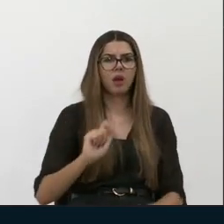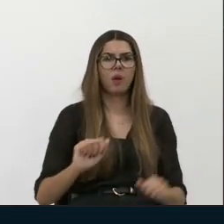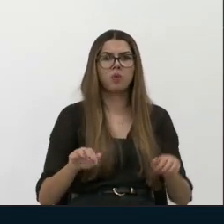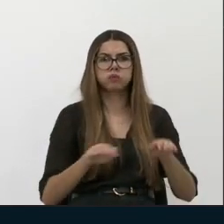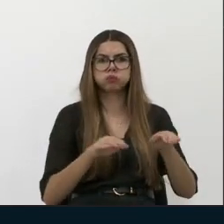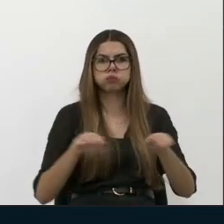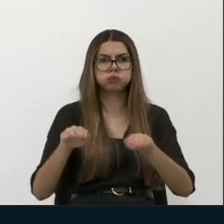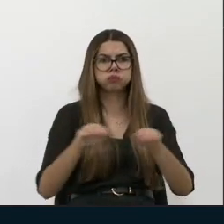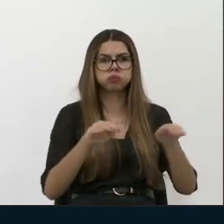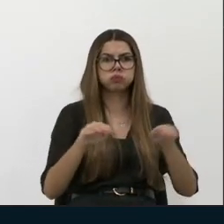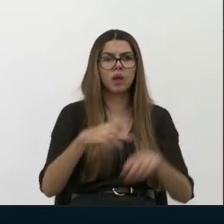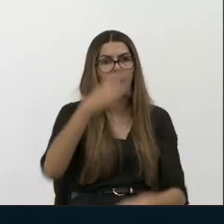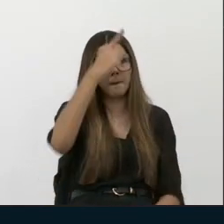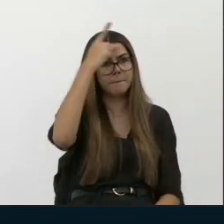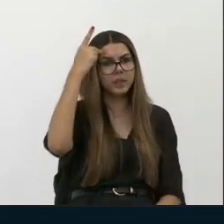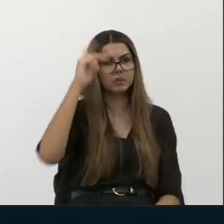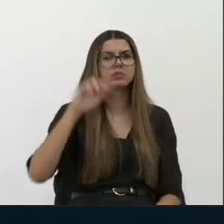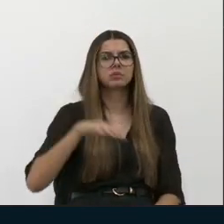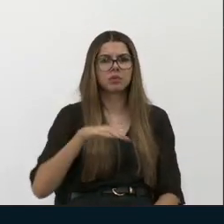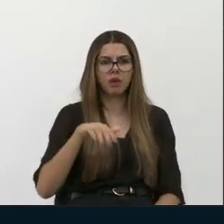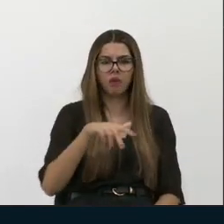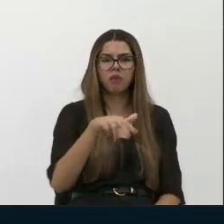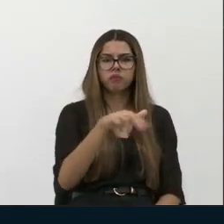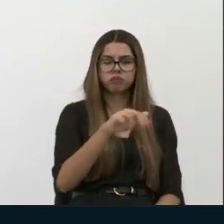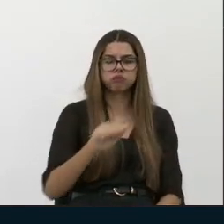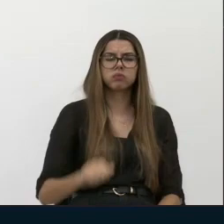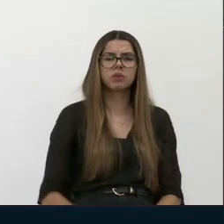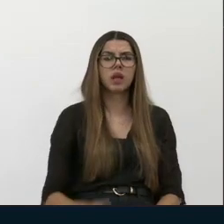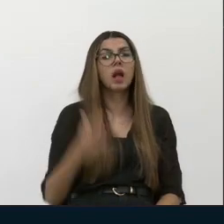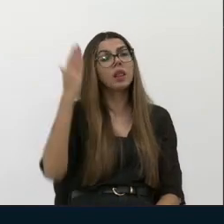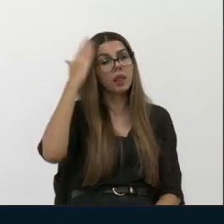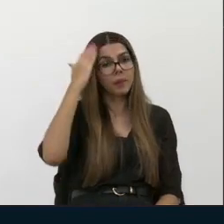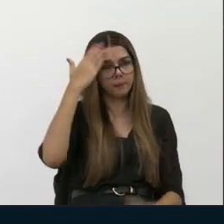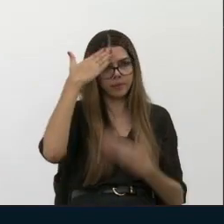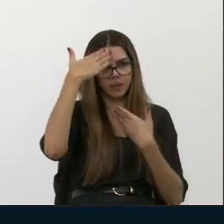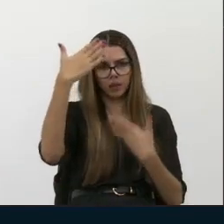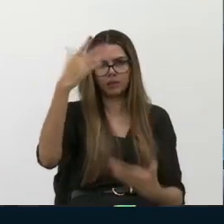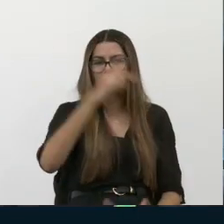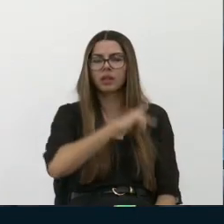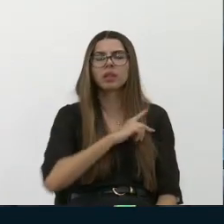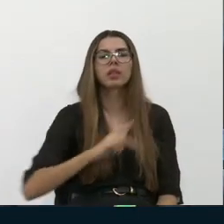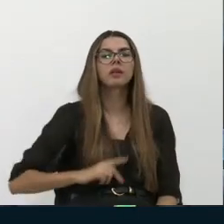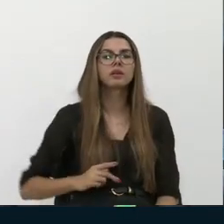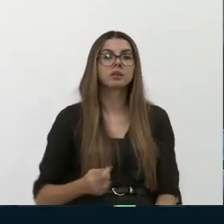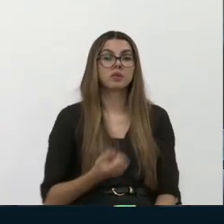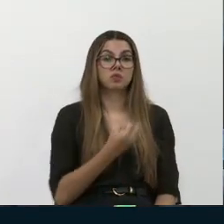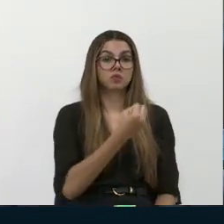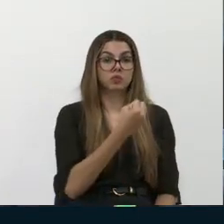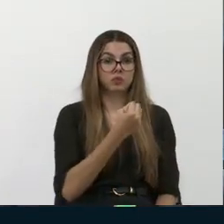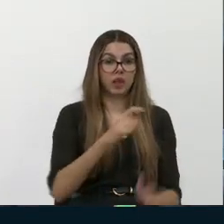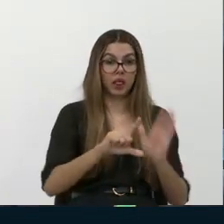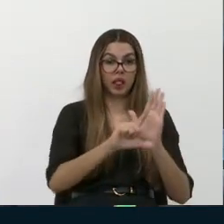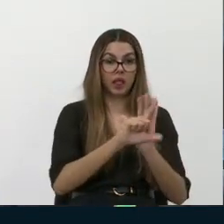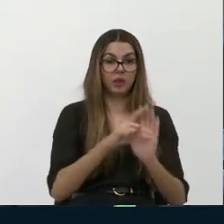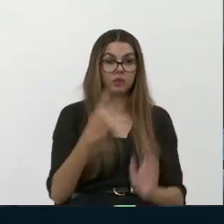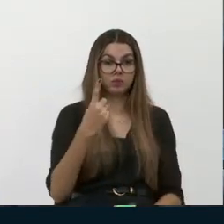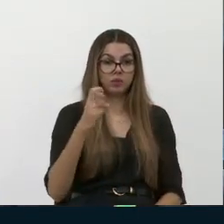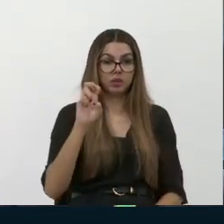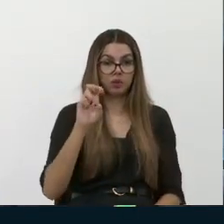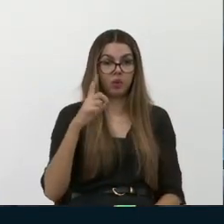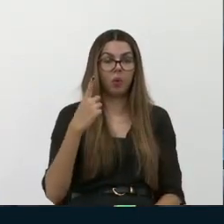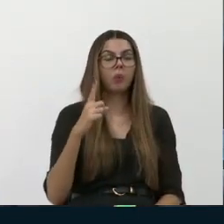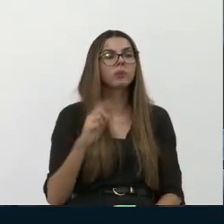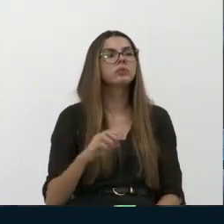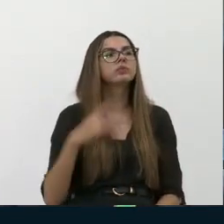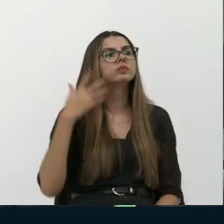trânsito, que é o que as pessoas que passam pela região querem saber. Obrigado, presidente. Pelo artigo 151, vereador Wellington Bezerra, questão de ordem, Rômulo.